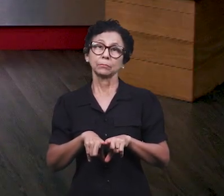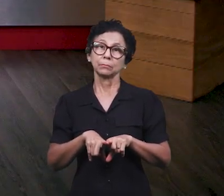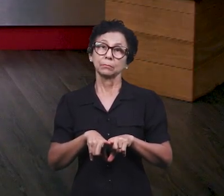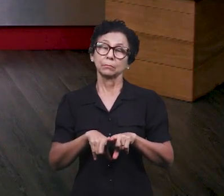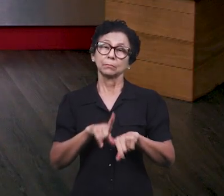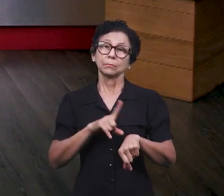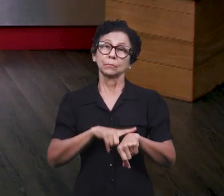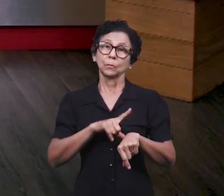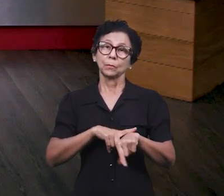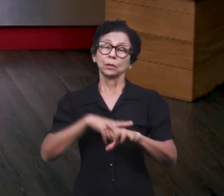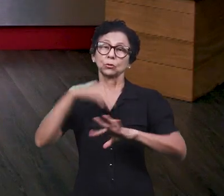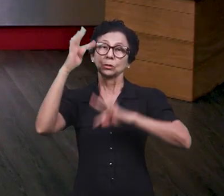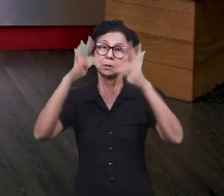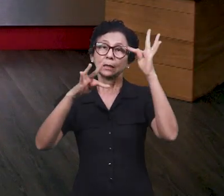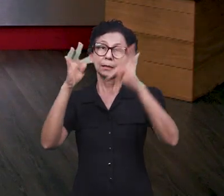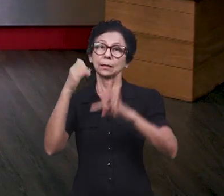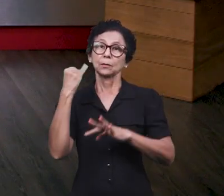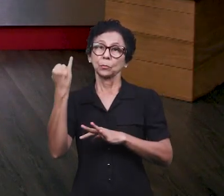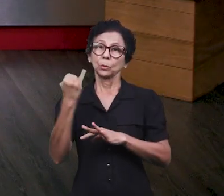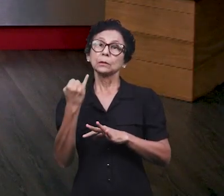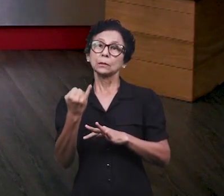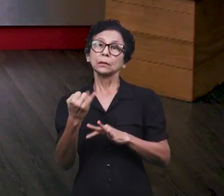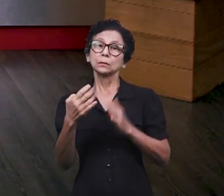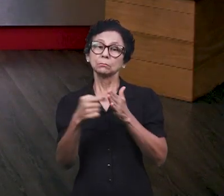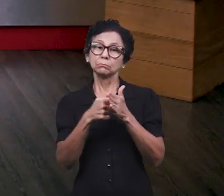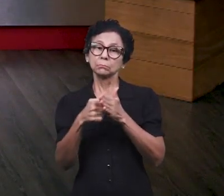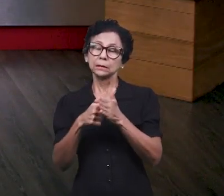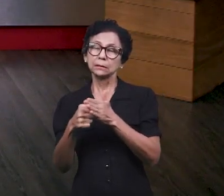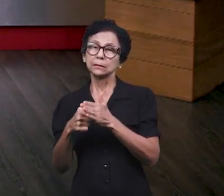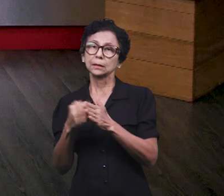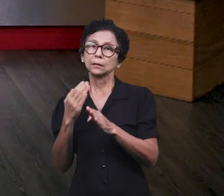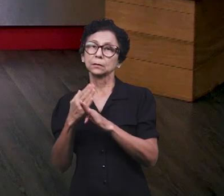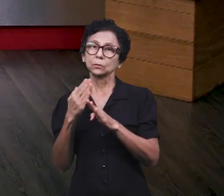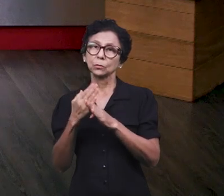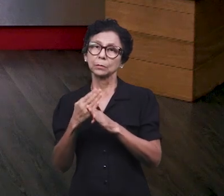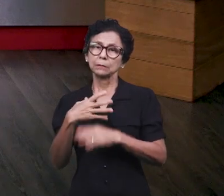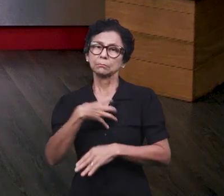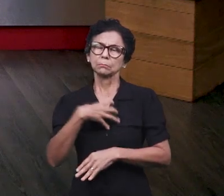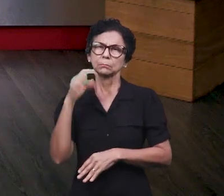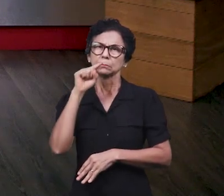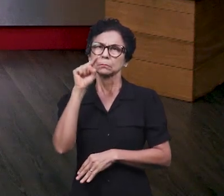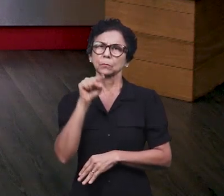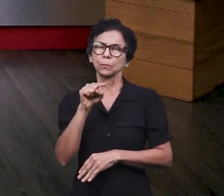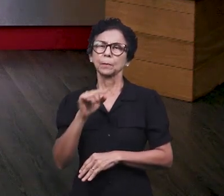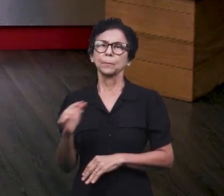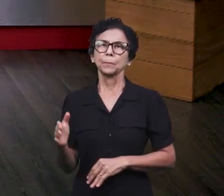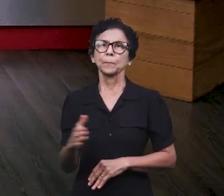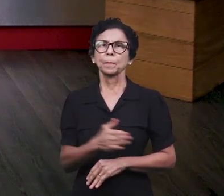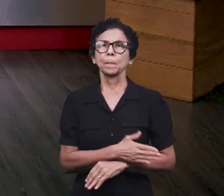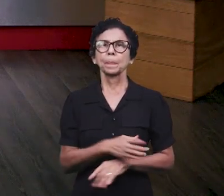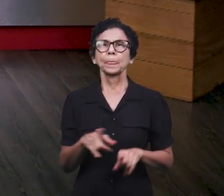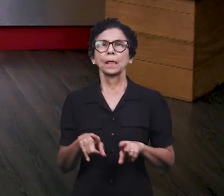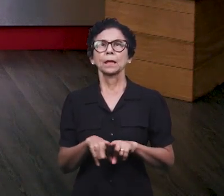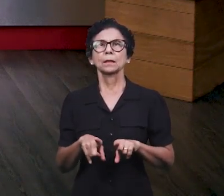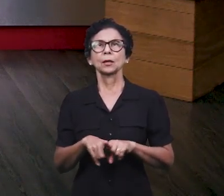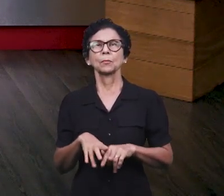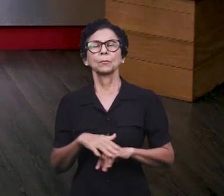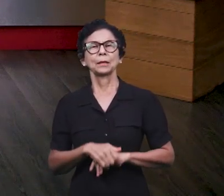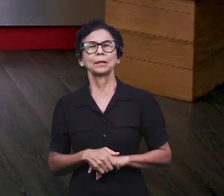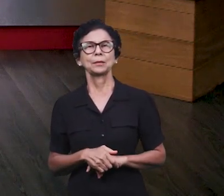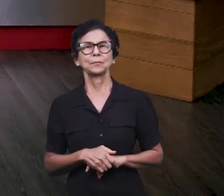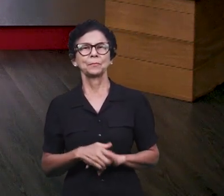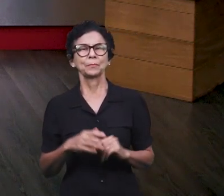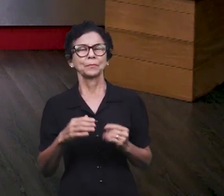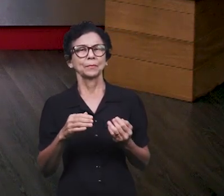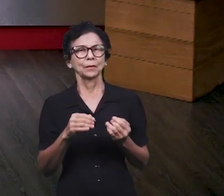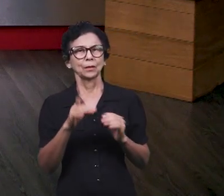E para finalizarmos o programa de hoje, vou deixar aqui um texto bíblico para a nossa reflexão, que está lá em Isaías